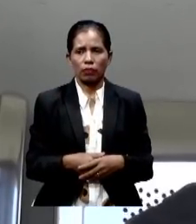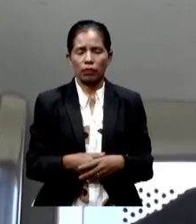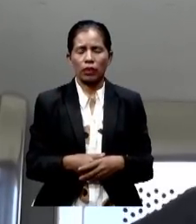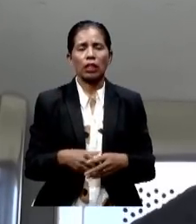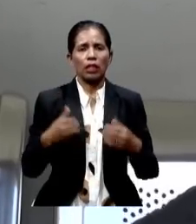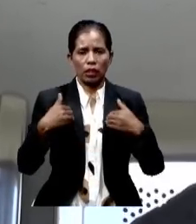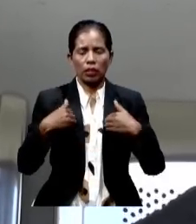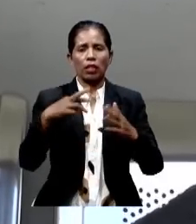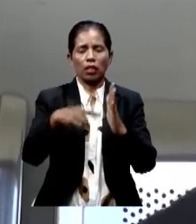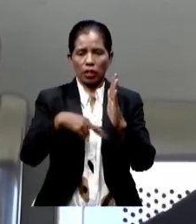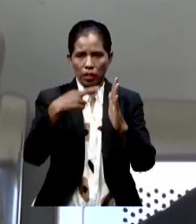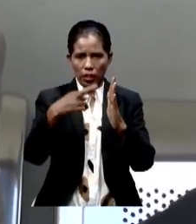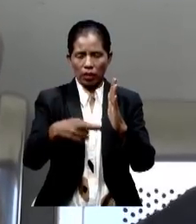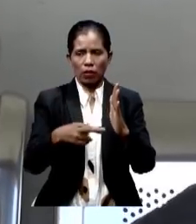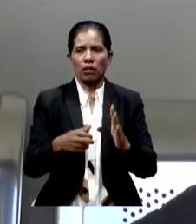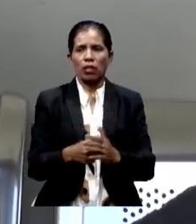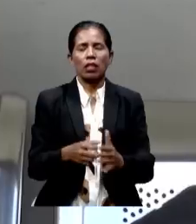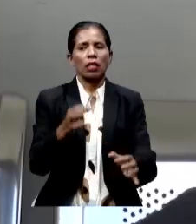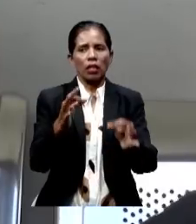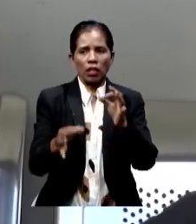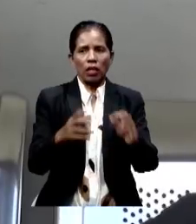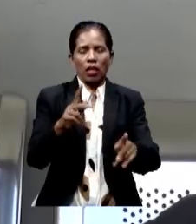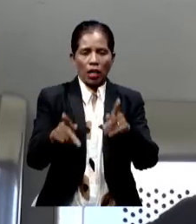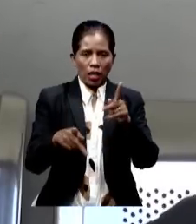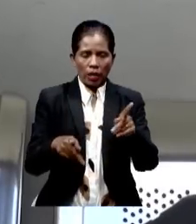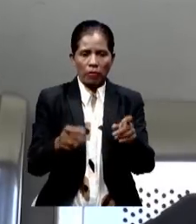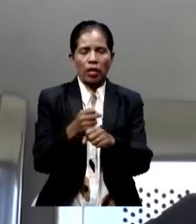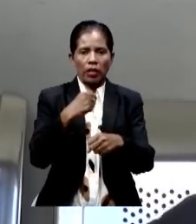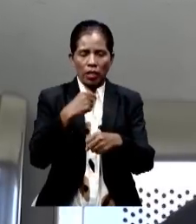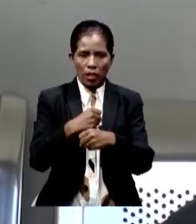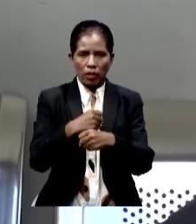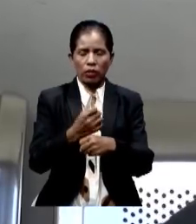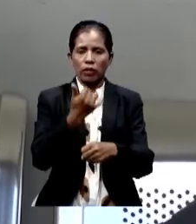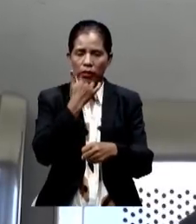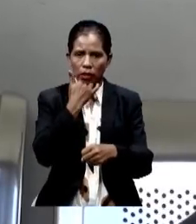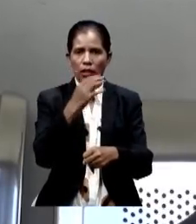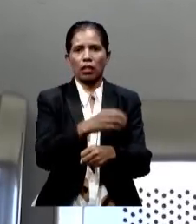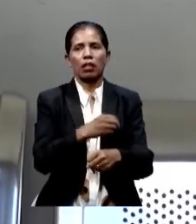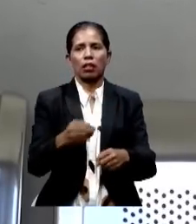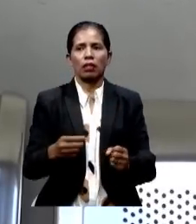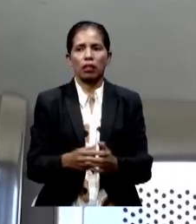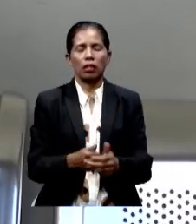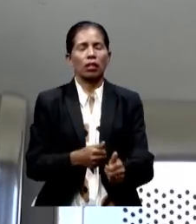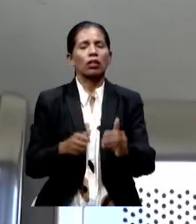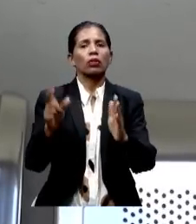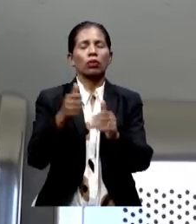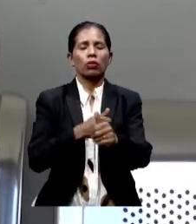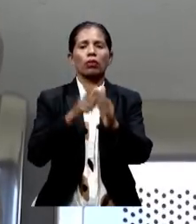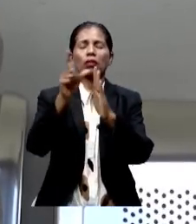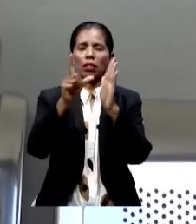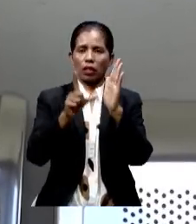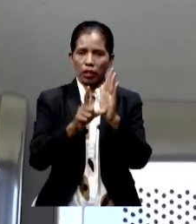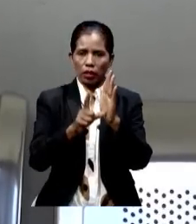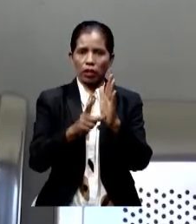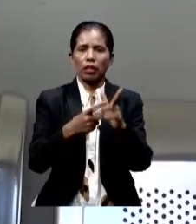Regras balu nebe quando nia emane perturbador da da lei ordem depois